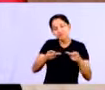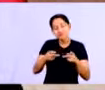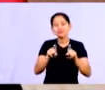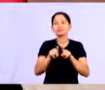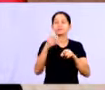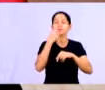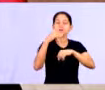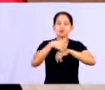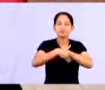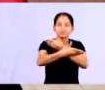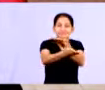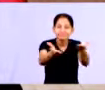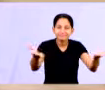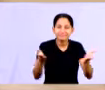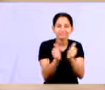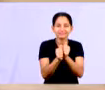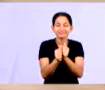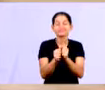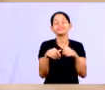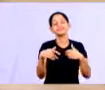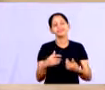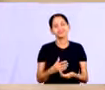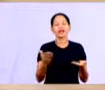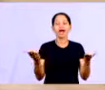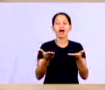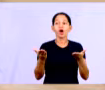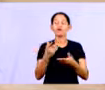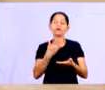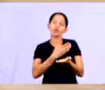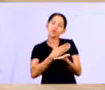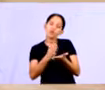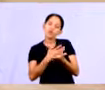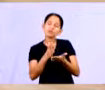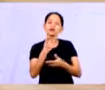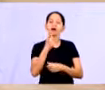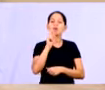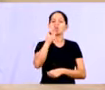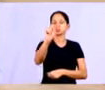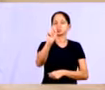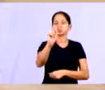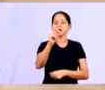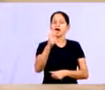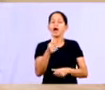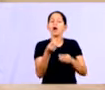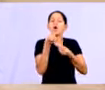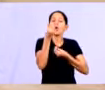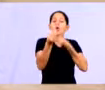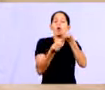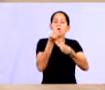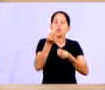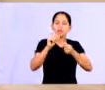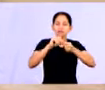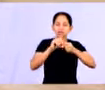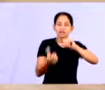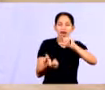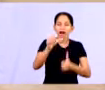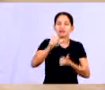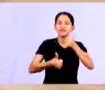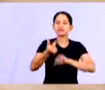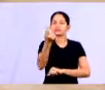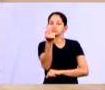boa noite também a todas as pessoas que estão acompanhando a gente. Perfeito. Igor, vamos começar falando sobre uma avaliação breve sobre o atual cenário